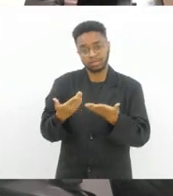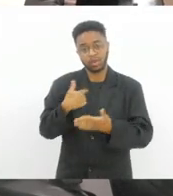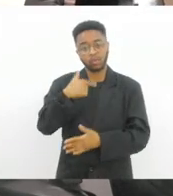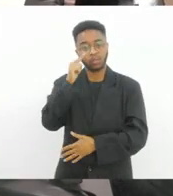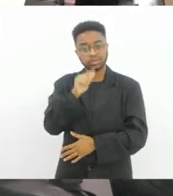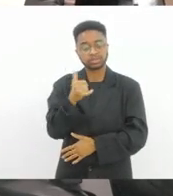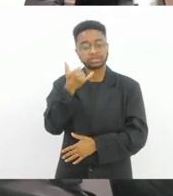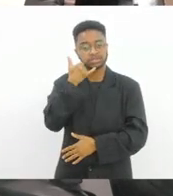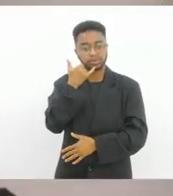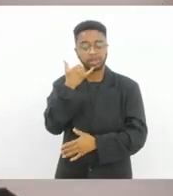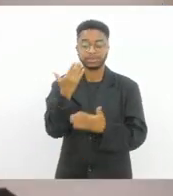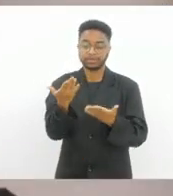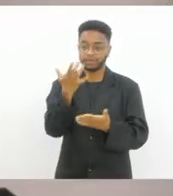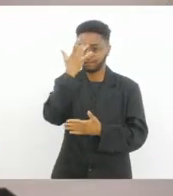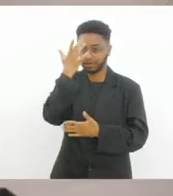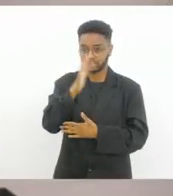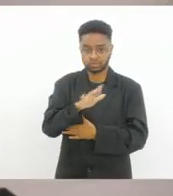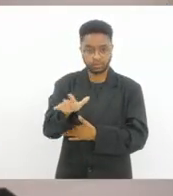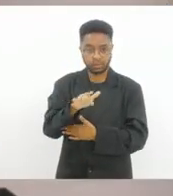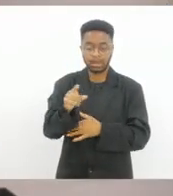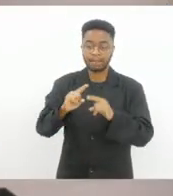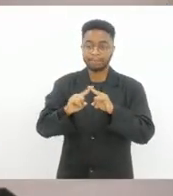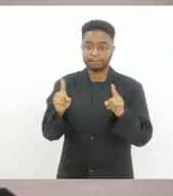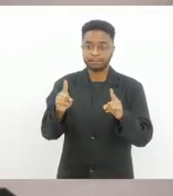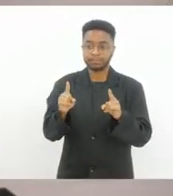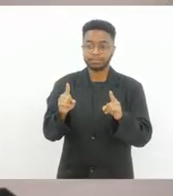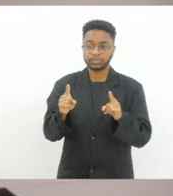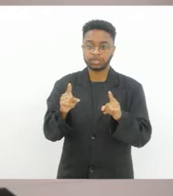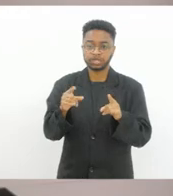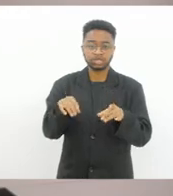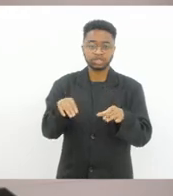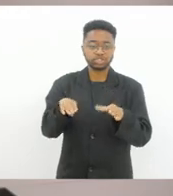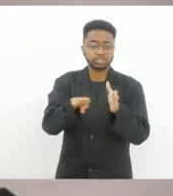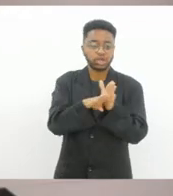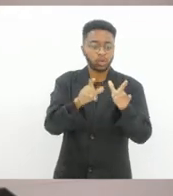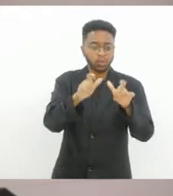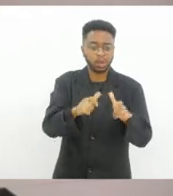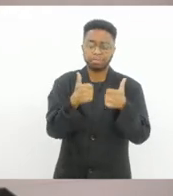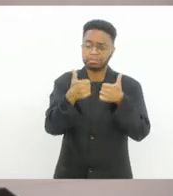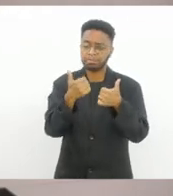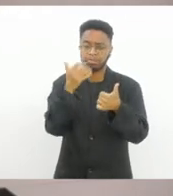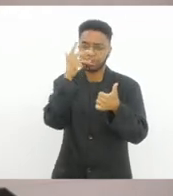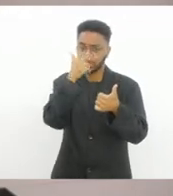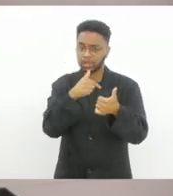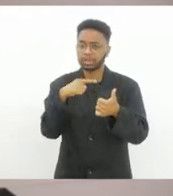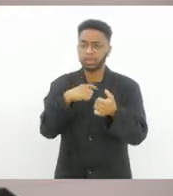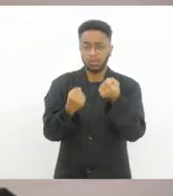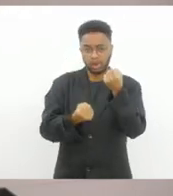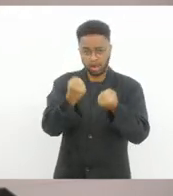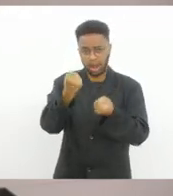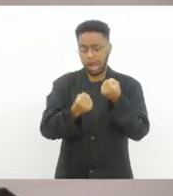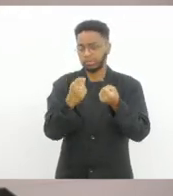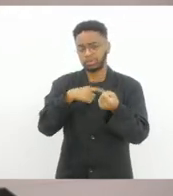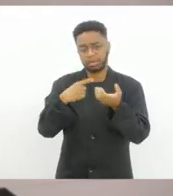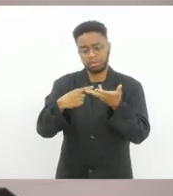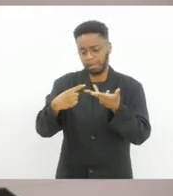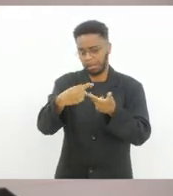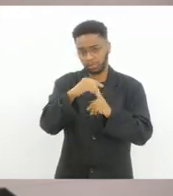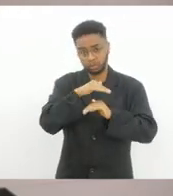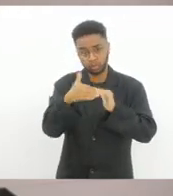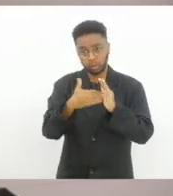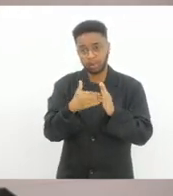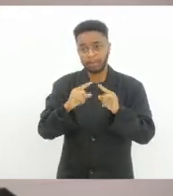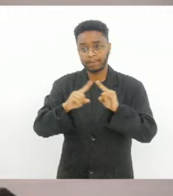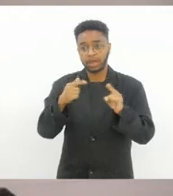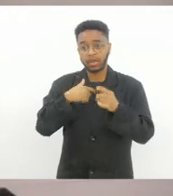É, não é fácil. Agora, você chegar dentro do equipamento, está tudo bonitinho lá. Tem Maria da Penha, tem o carro, tem tudo. Mas eu